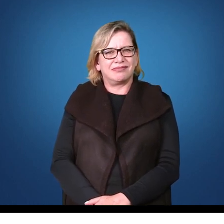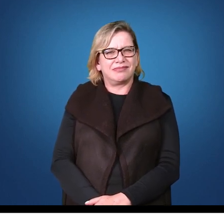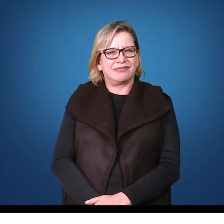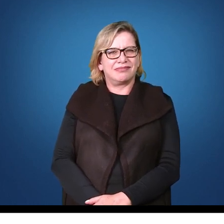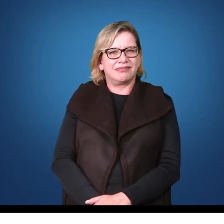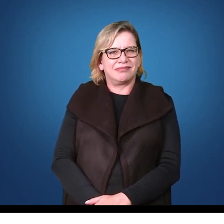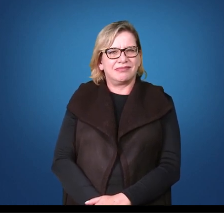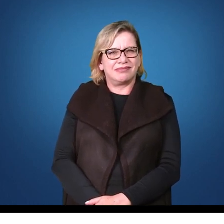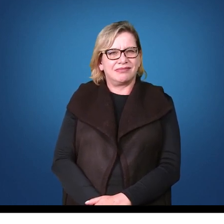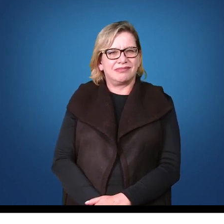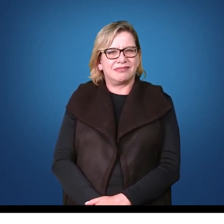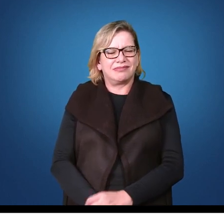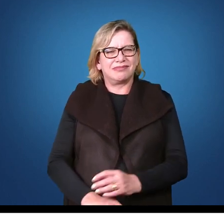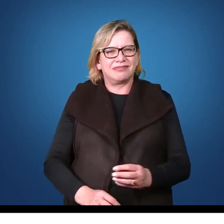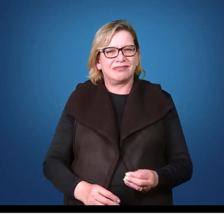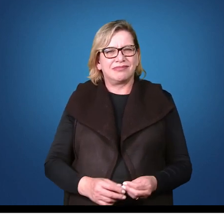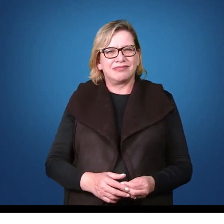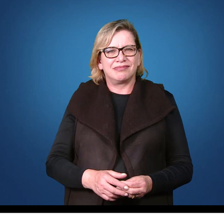Rua!